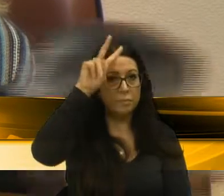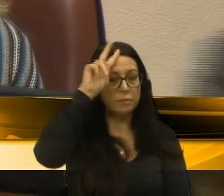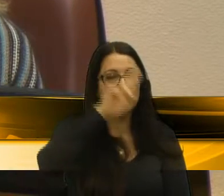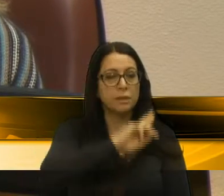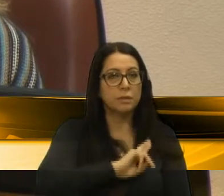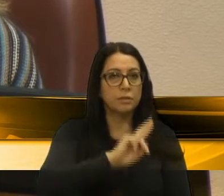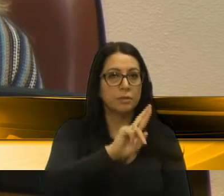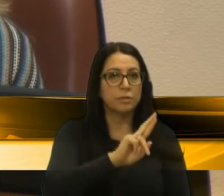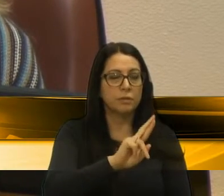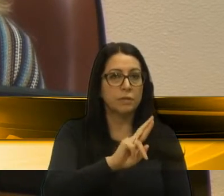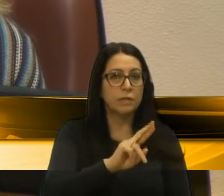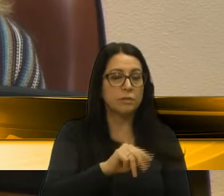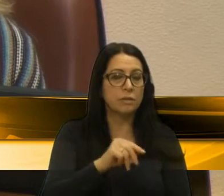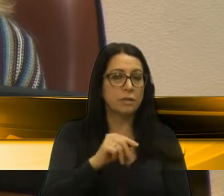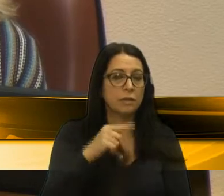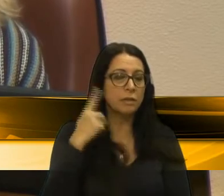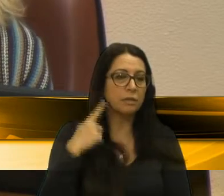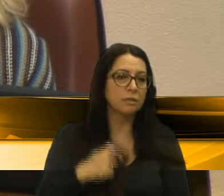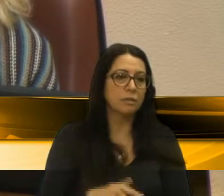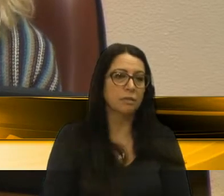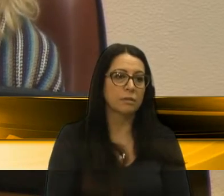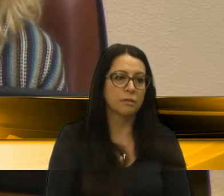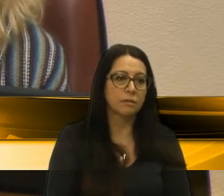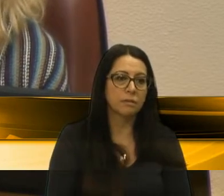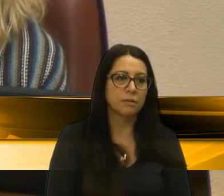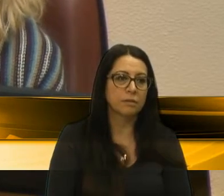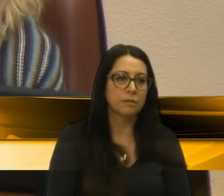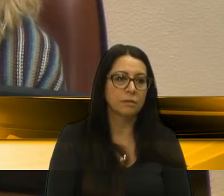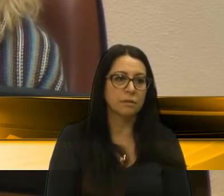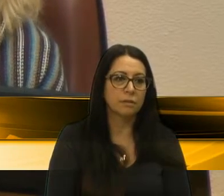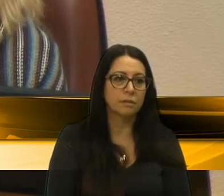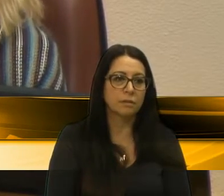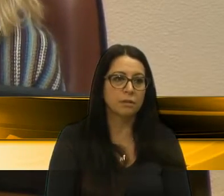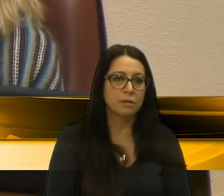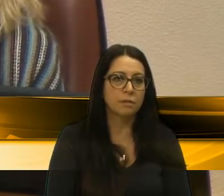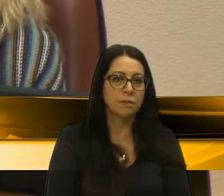representação e vereadora Gladys Frisso em luto.